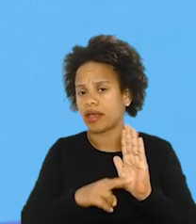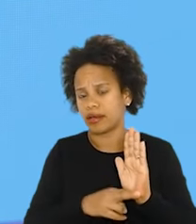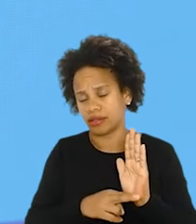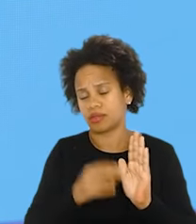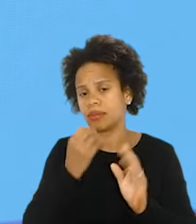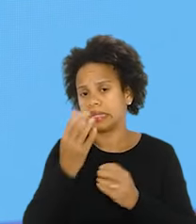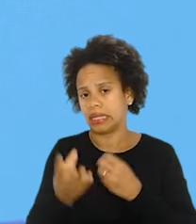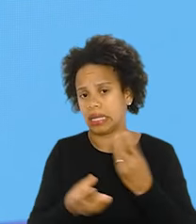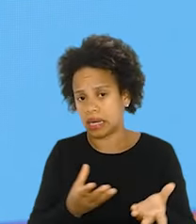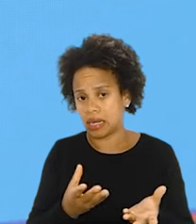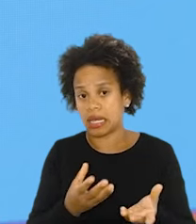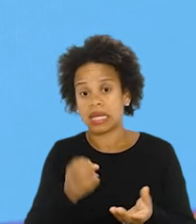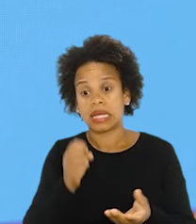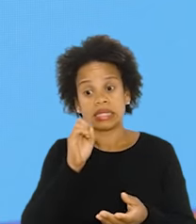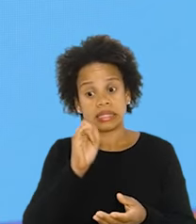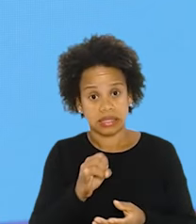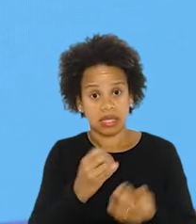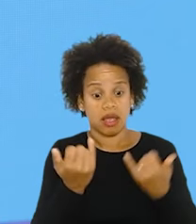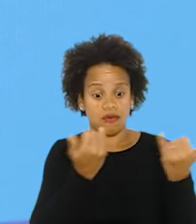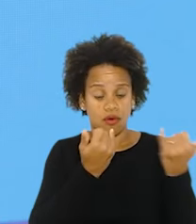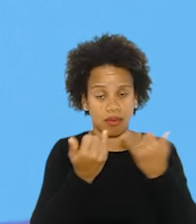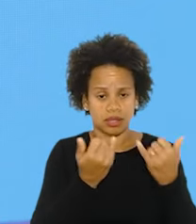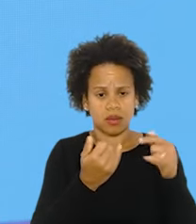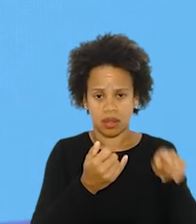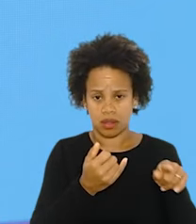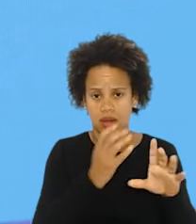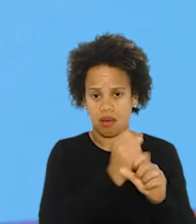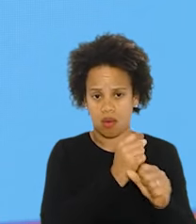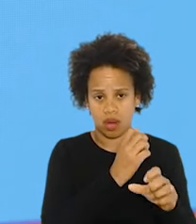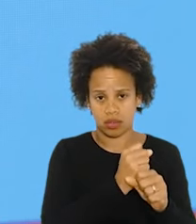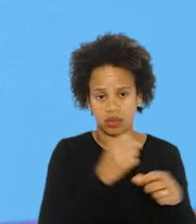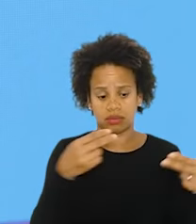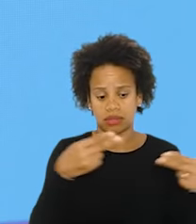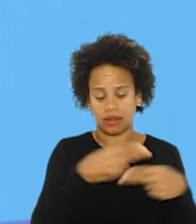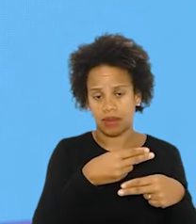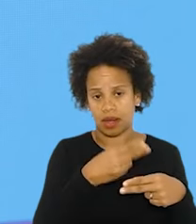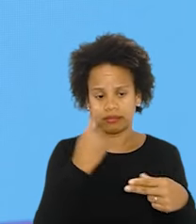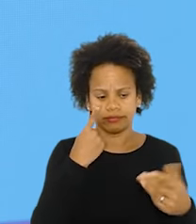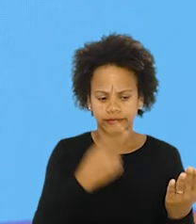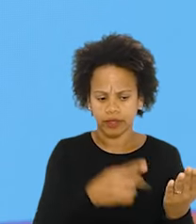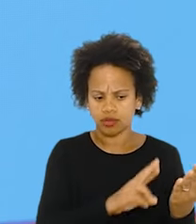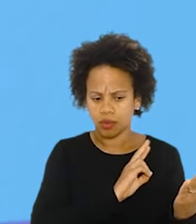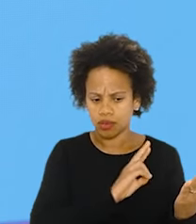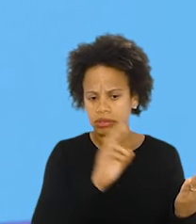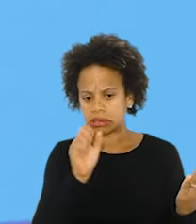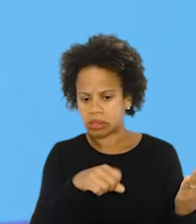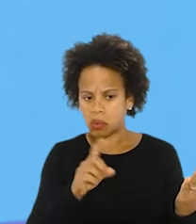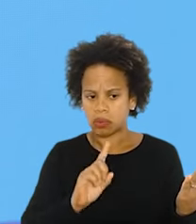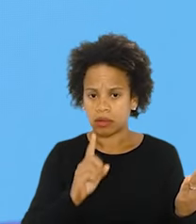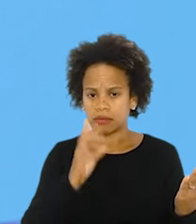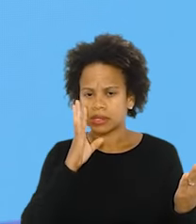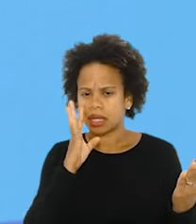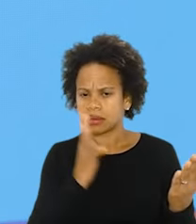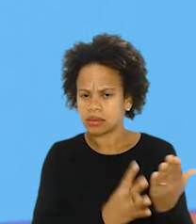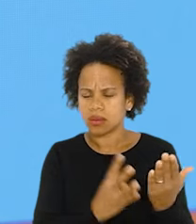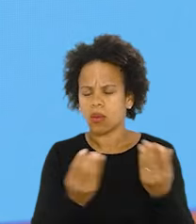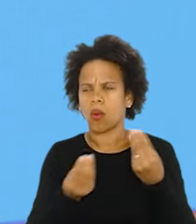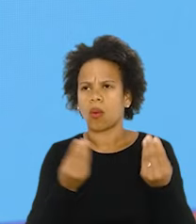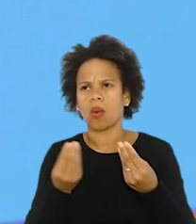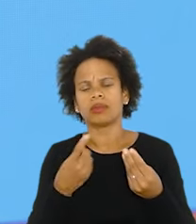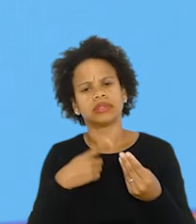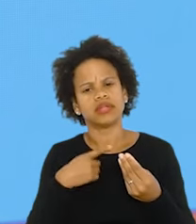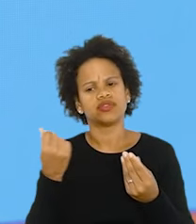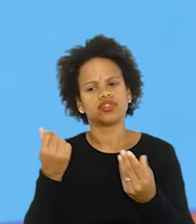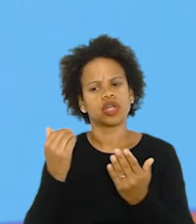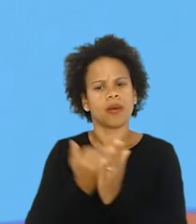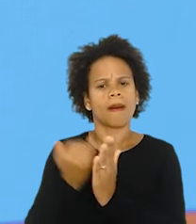declarar então após você ter essa informação aqui da calculadora do sebrai você presta atenção se você teve por exemplo algum dinheiro